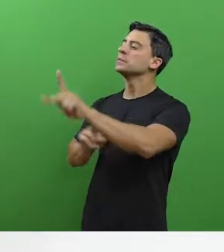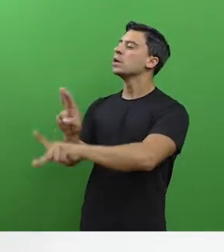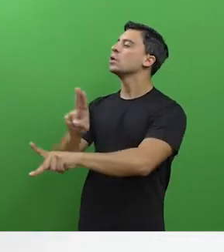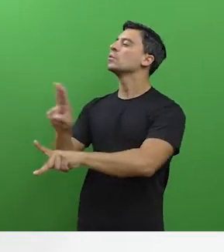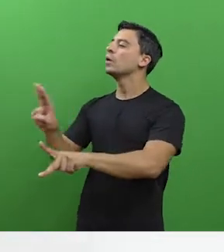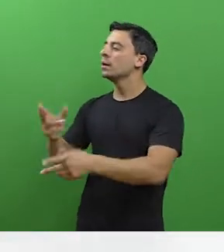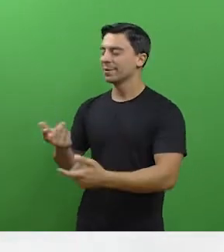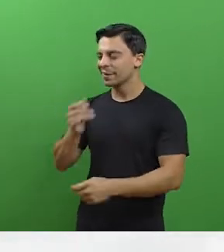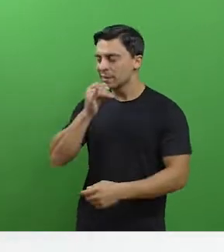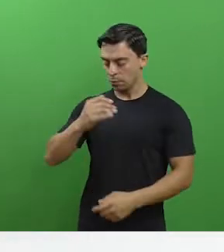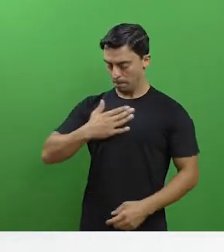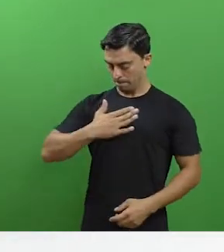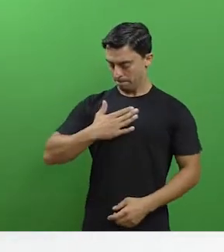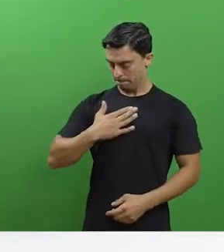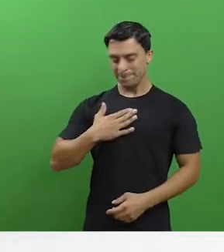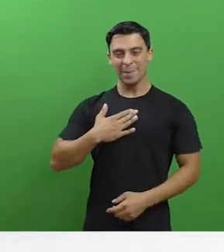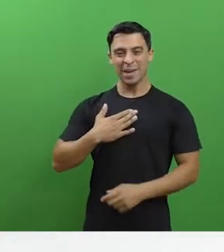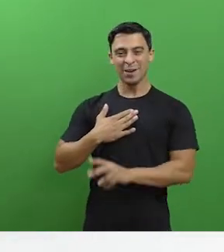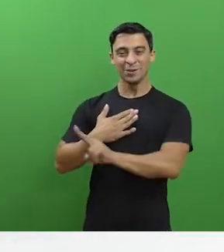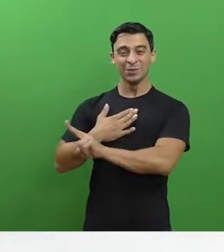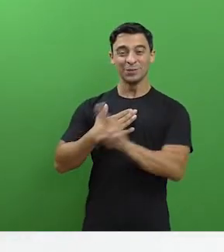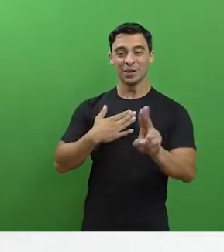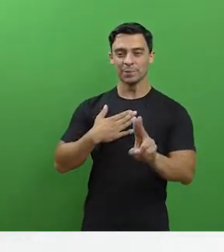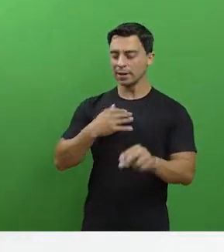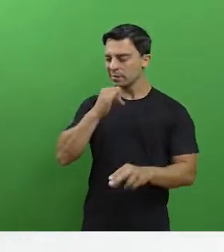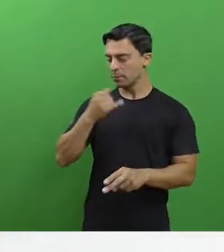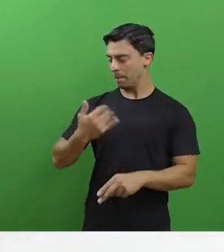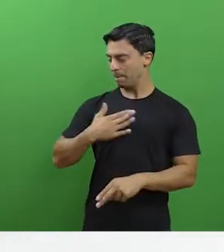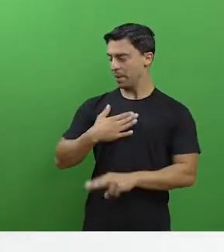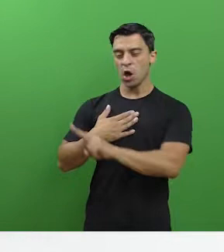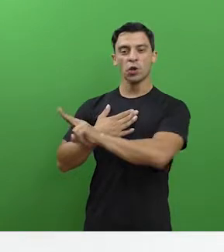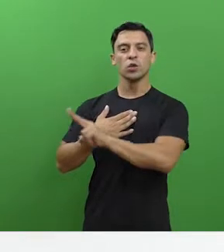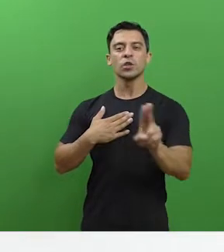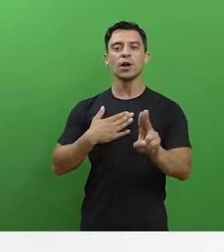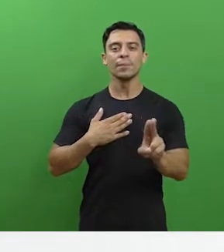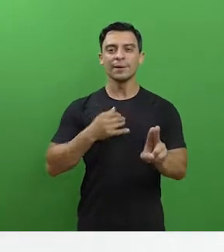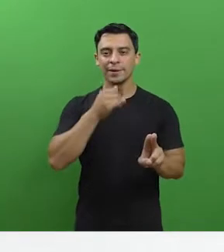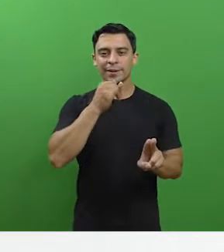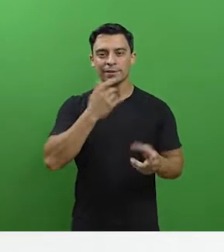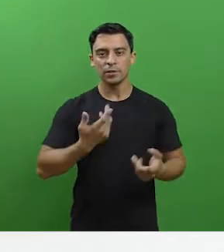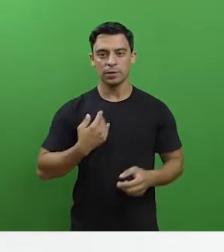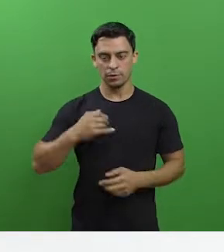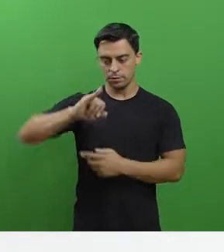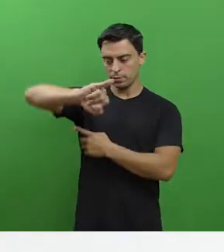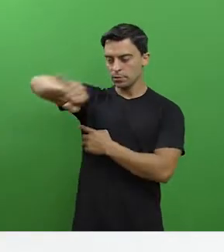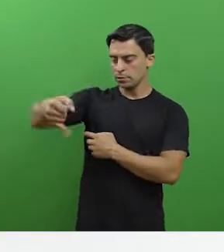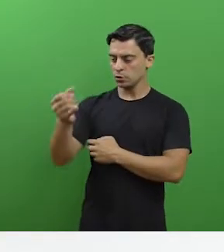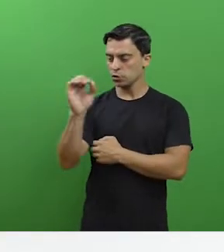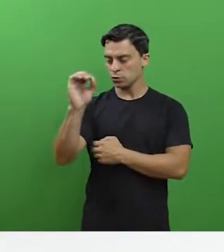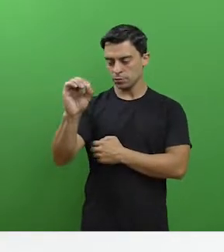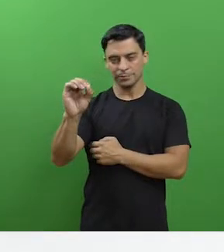daí faz o nome da pessoa, né? Por exemplo, meu nome, Joelson.